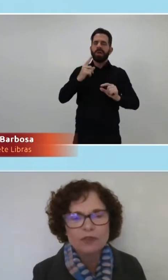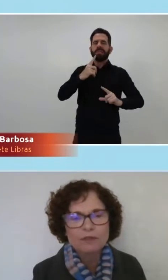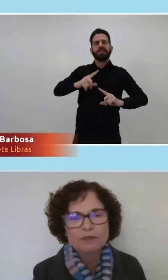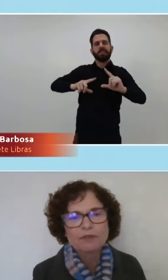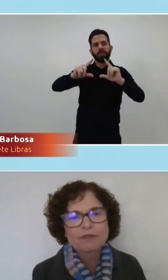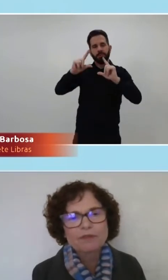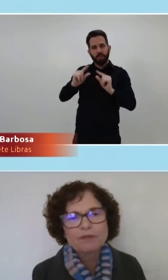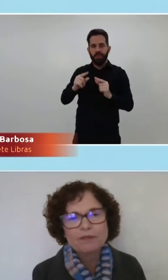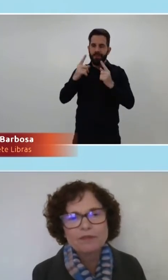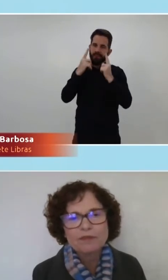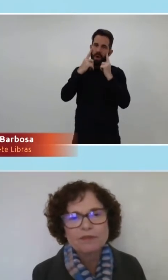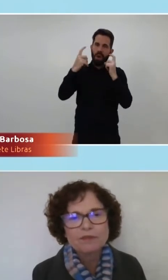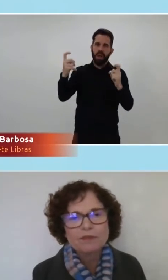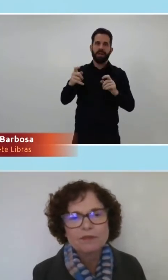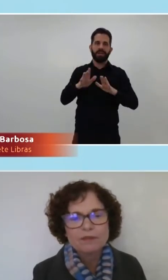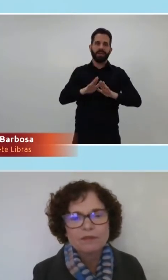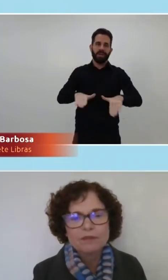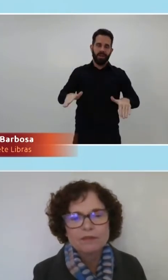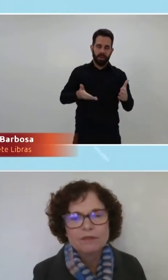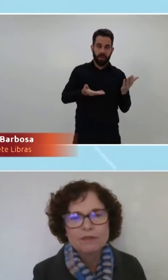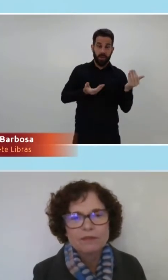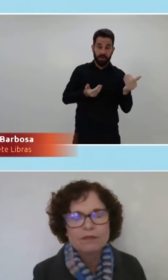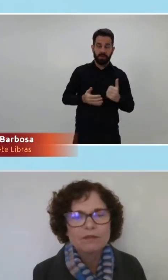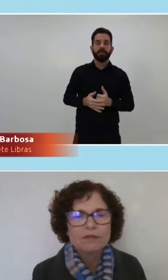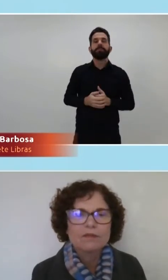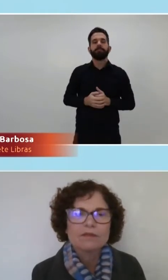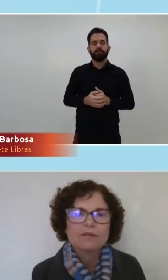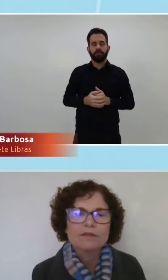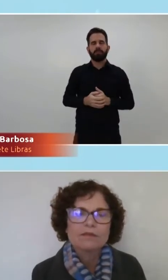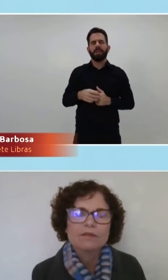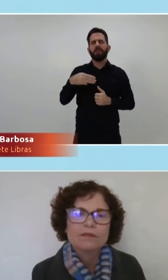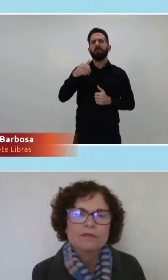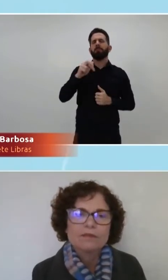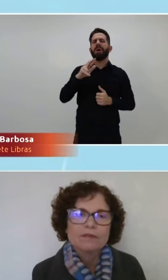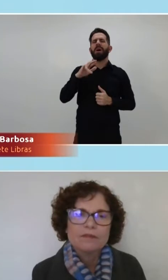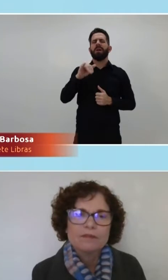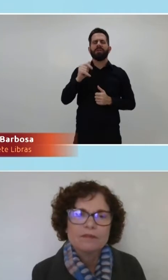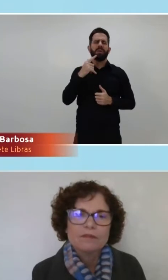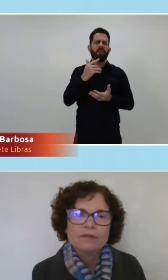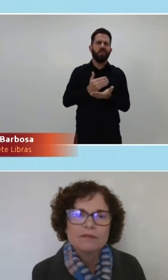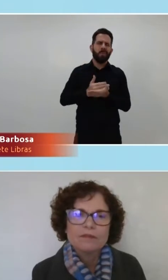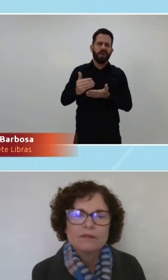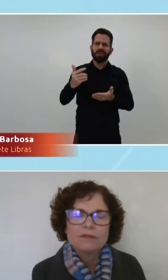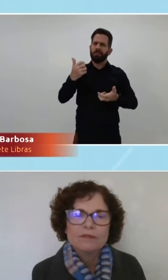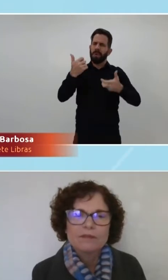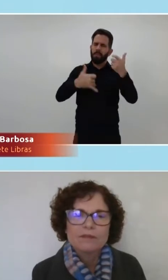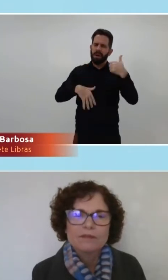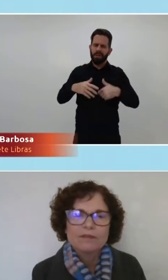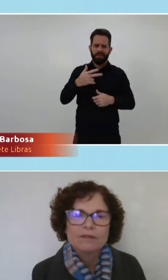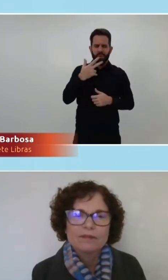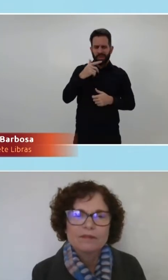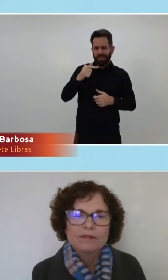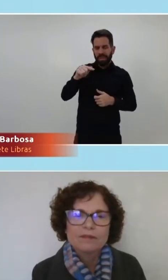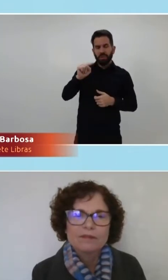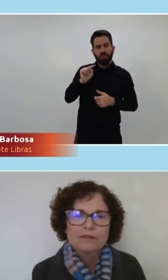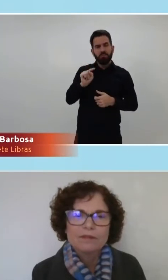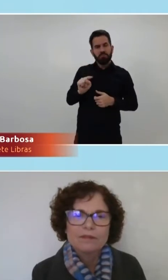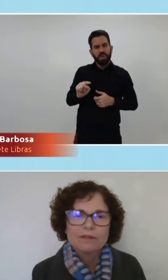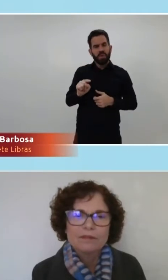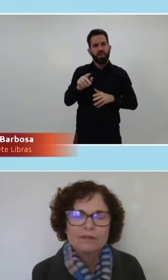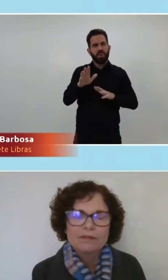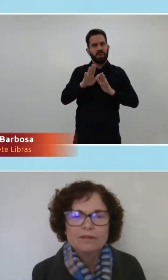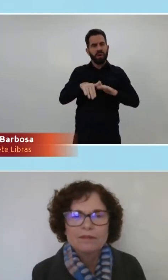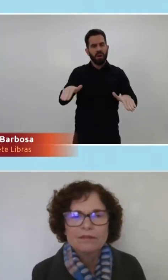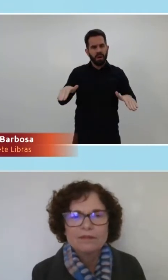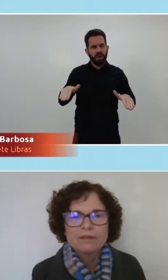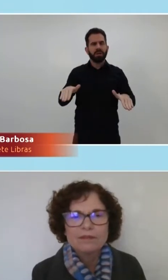adolescente. Bom, Márcia, queria começar falando sobre esses dados, né? Pelo menos 7 mil crianças vítimas de